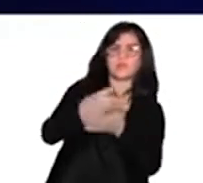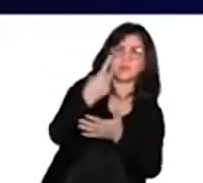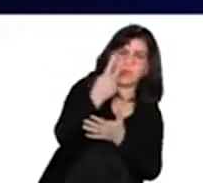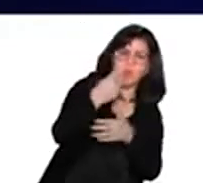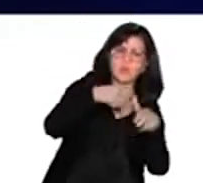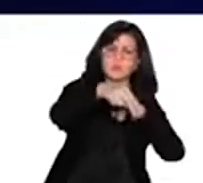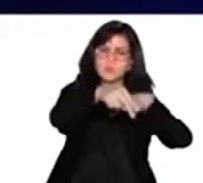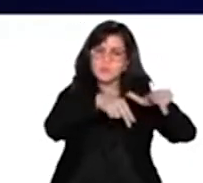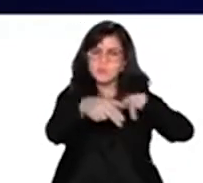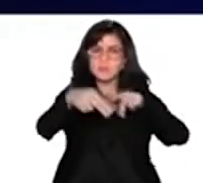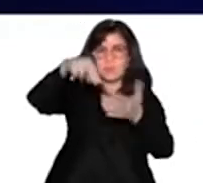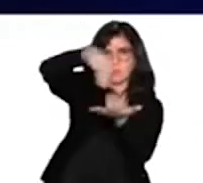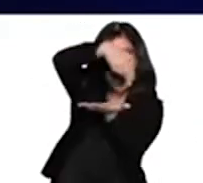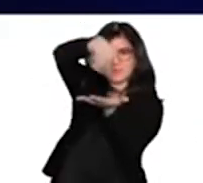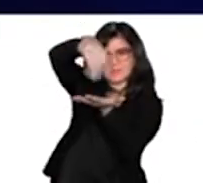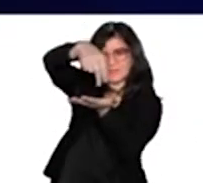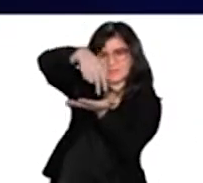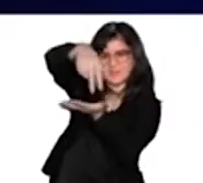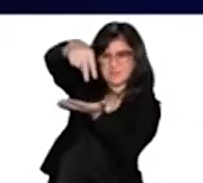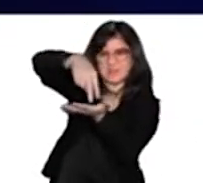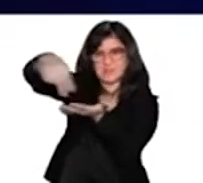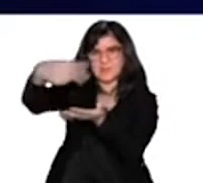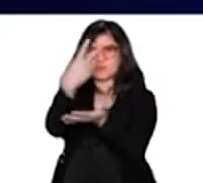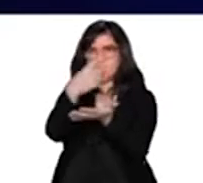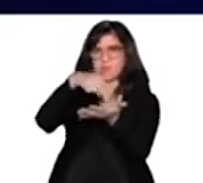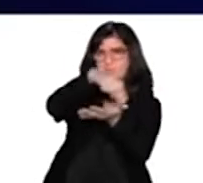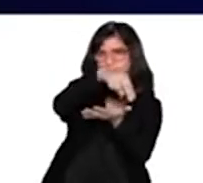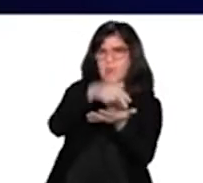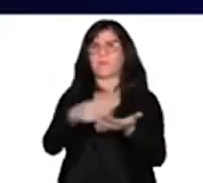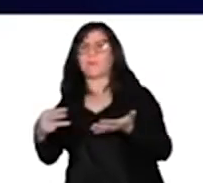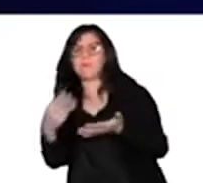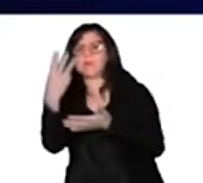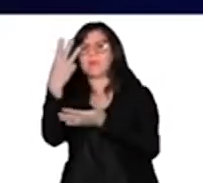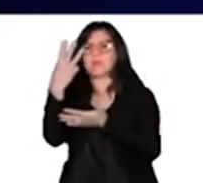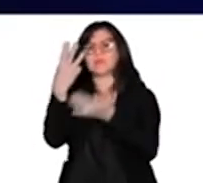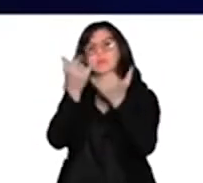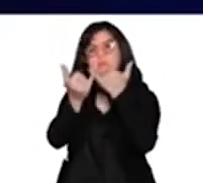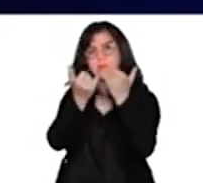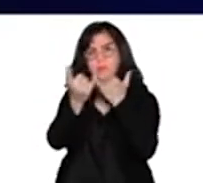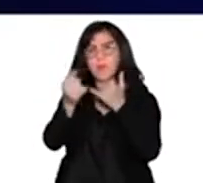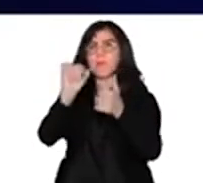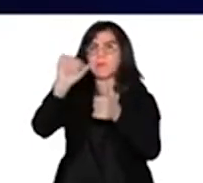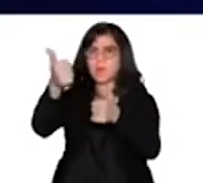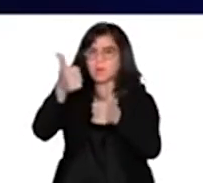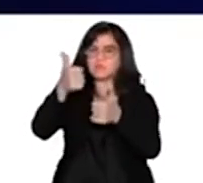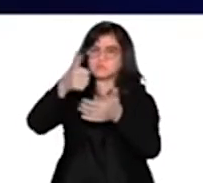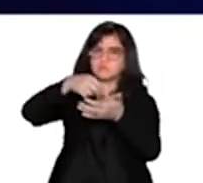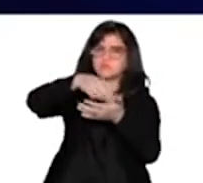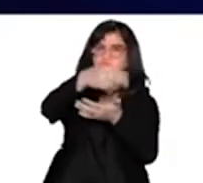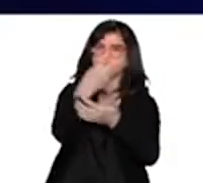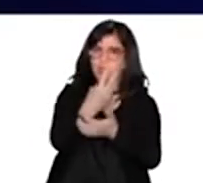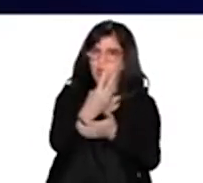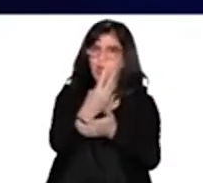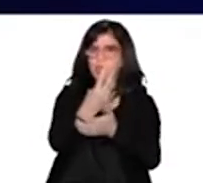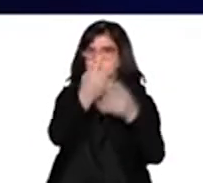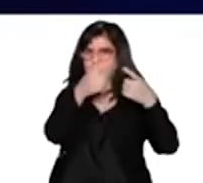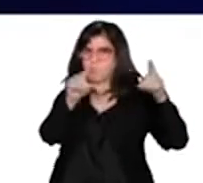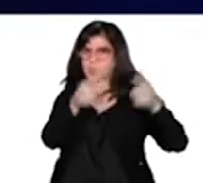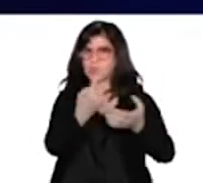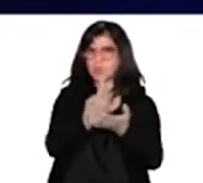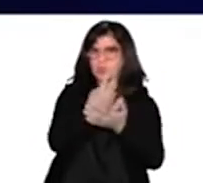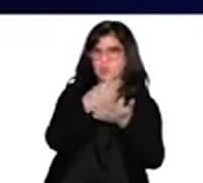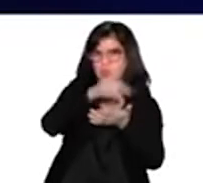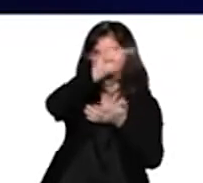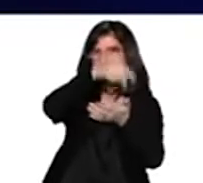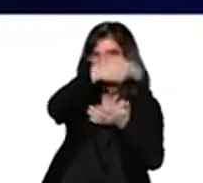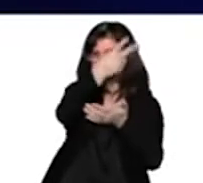do chamamé, é essa contraposição do 3 contra o 2, né? Então, por exemplo, o primeiro compasso que eu vou tocar vai ser em 2, vai ter 2